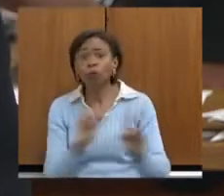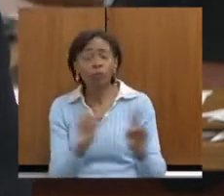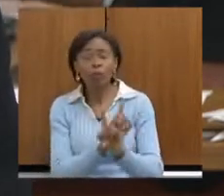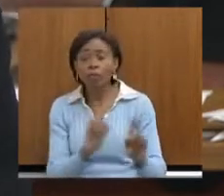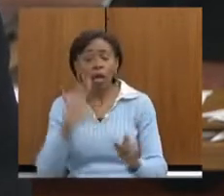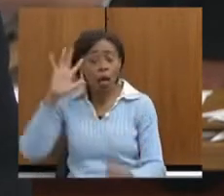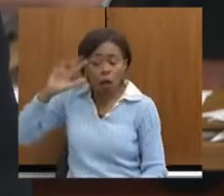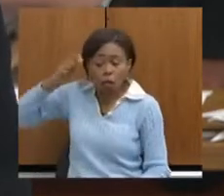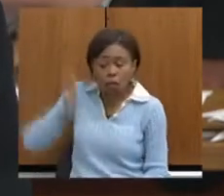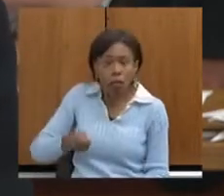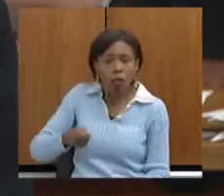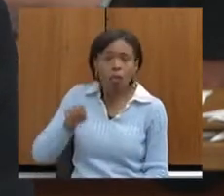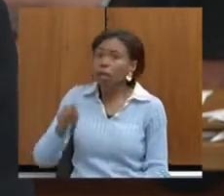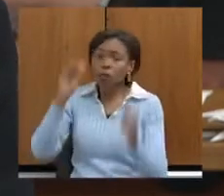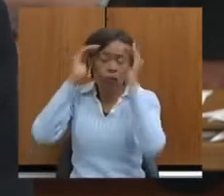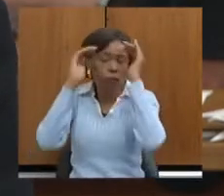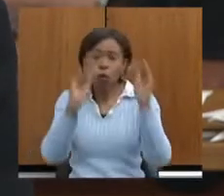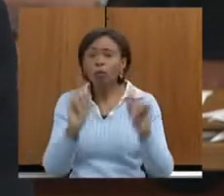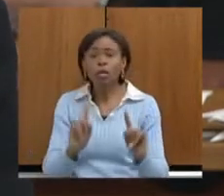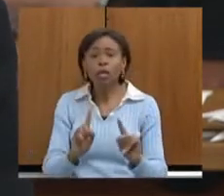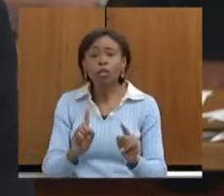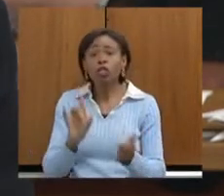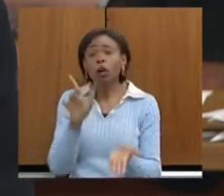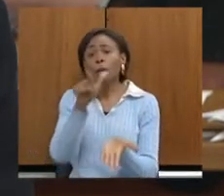do Papel a reparação